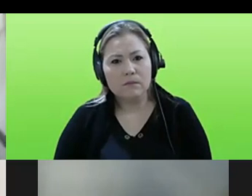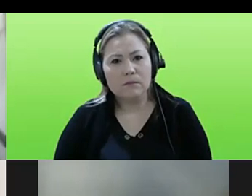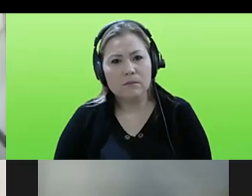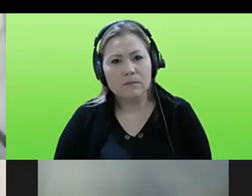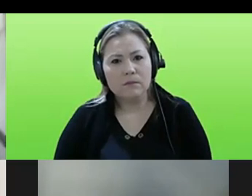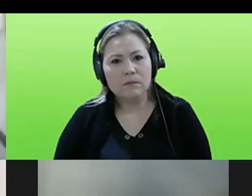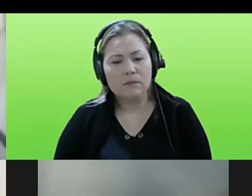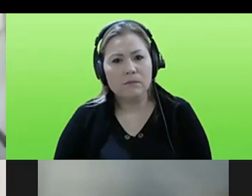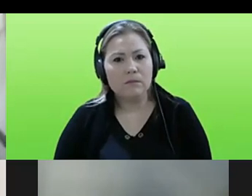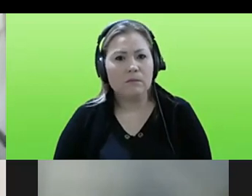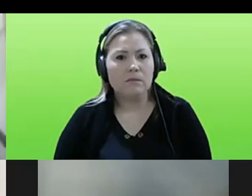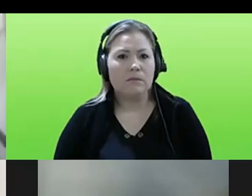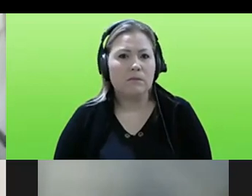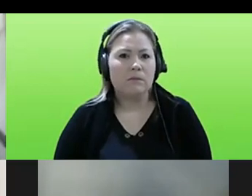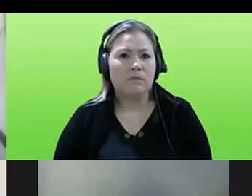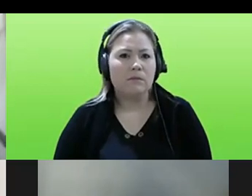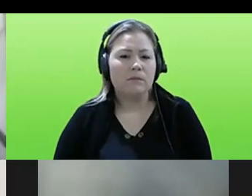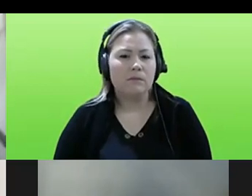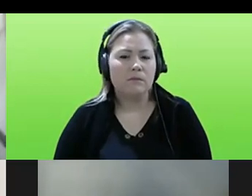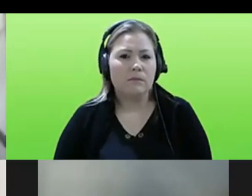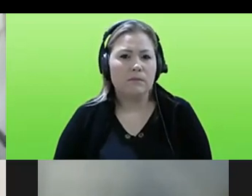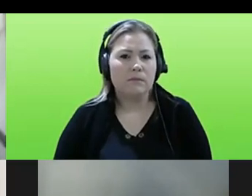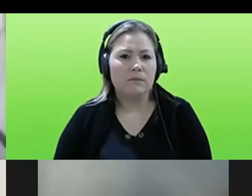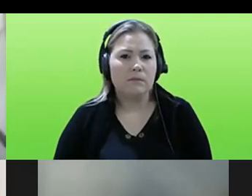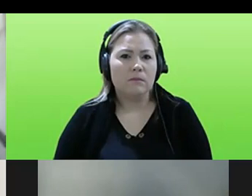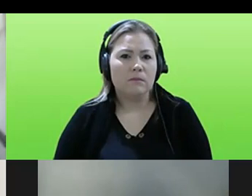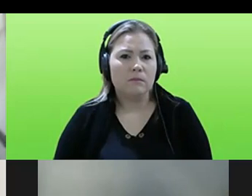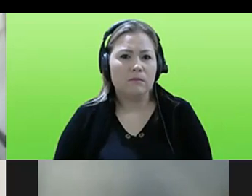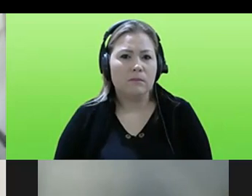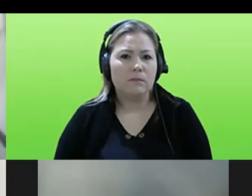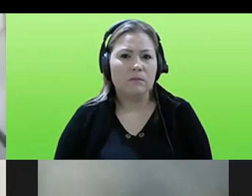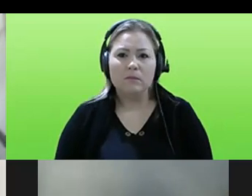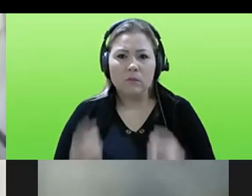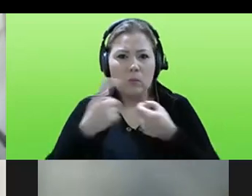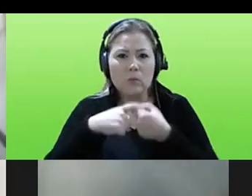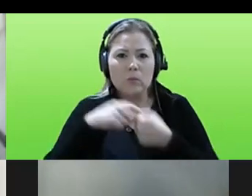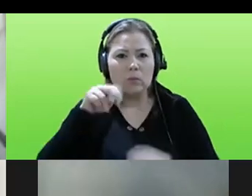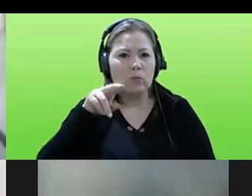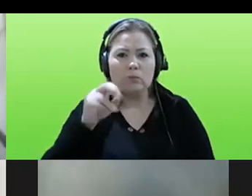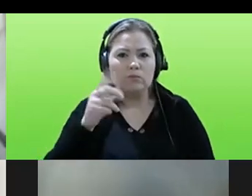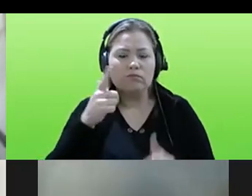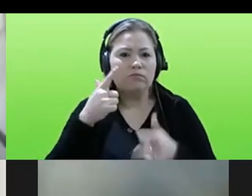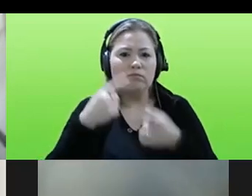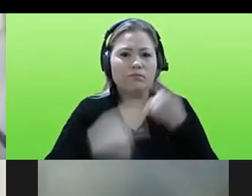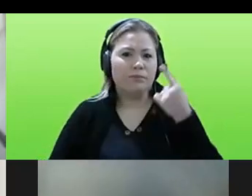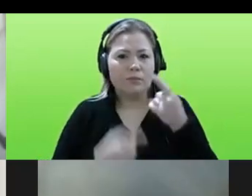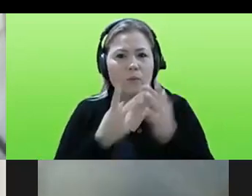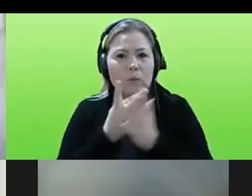Quem sabe? Vamos ver se voltou, Nuno? Não, acho que não. Seguimos